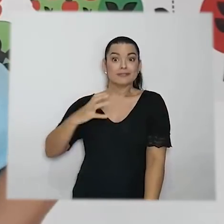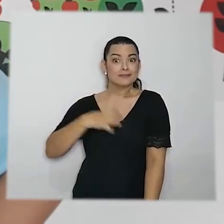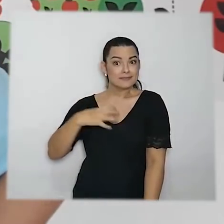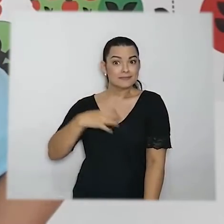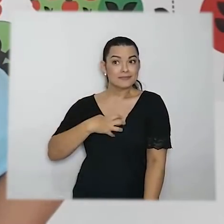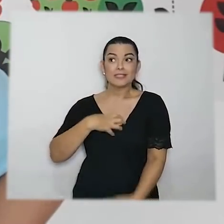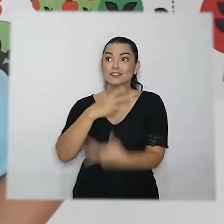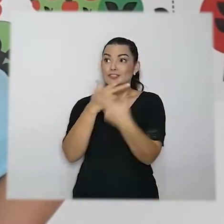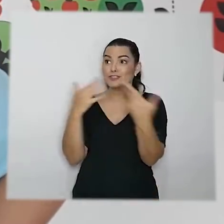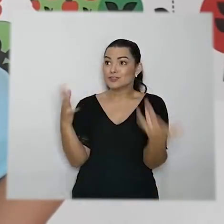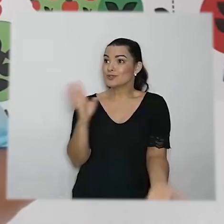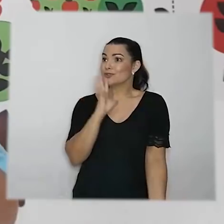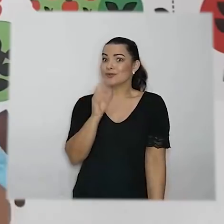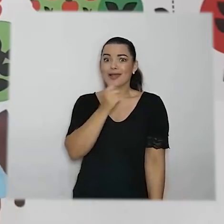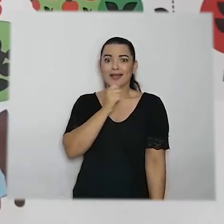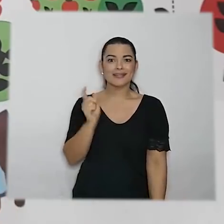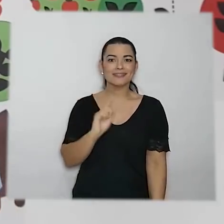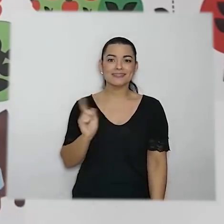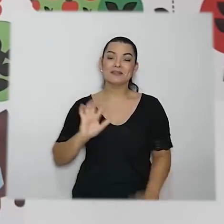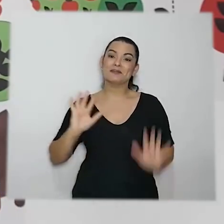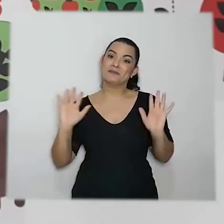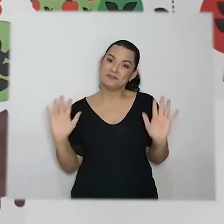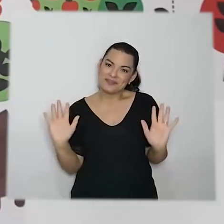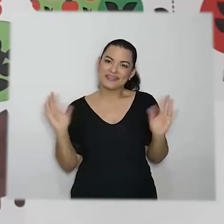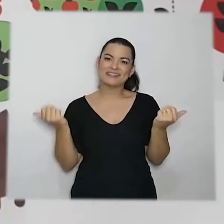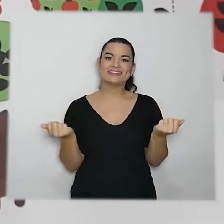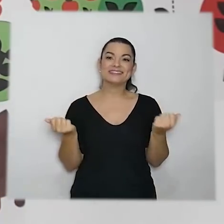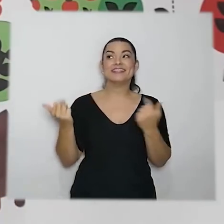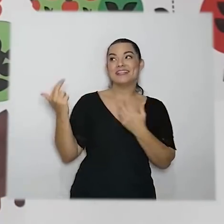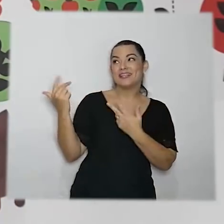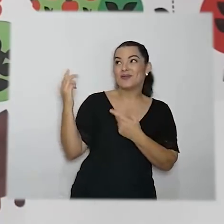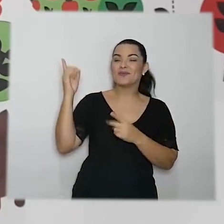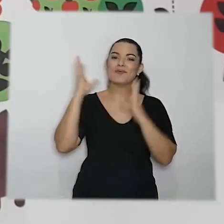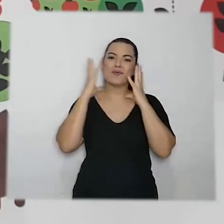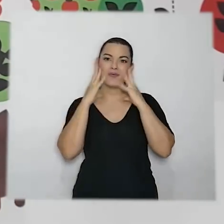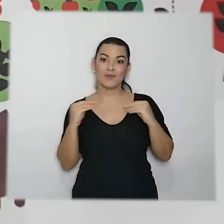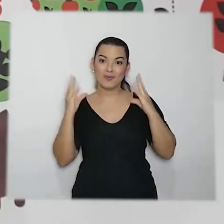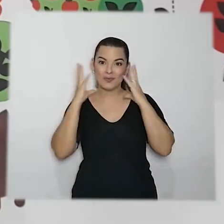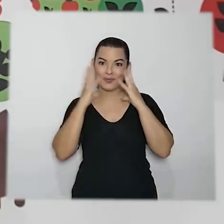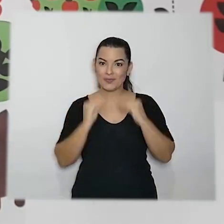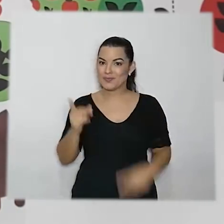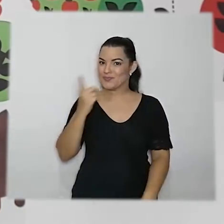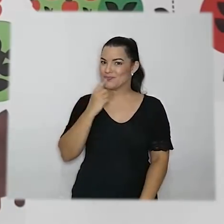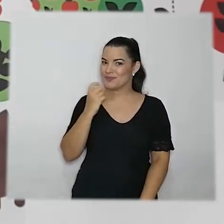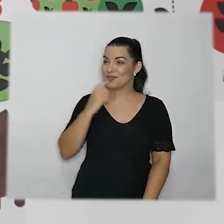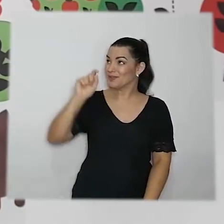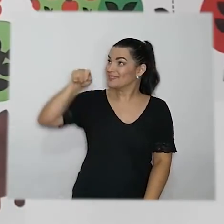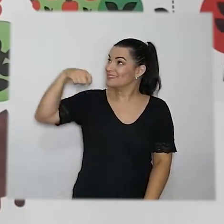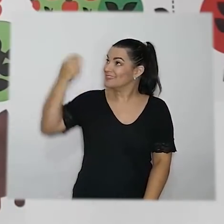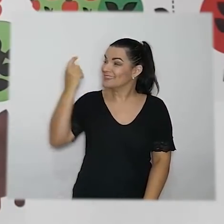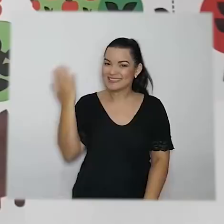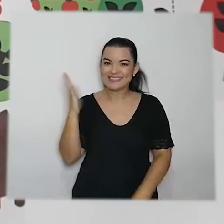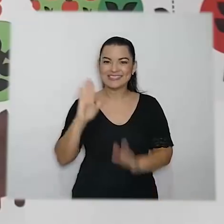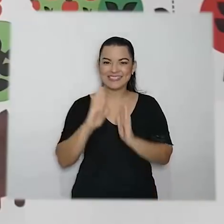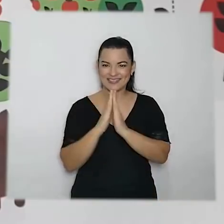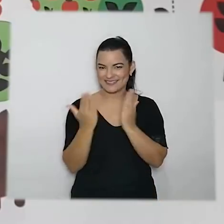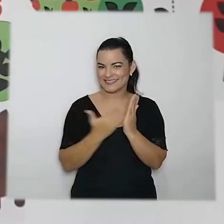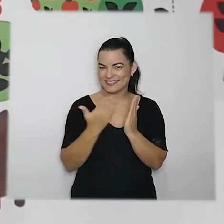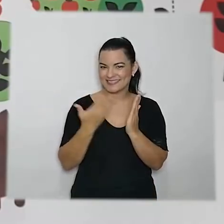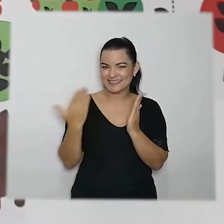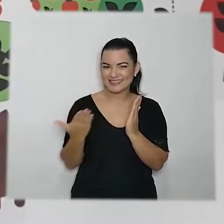do desconhecido. Mas, assim como o medonho, muitas características